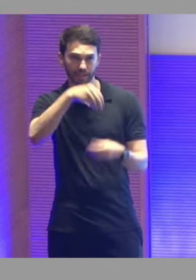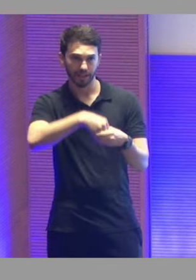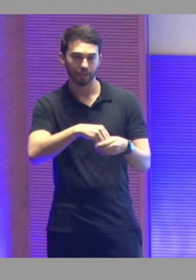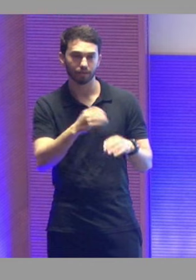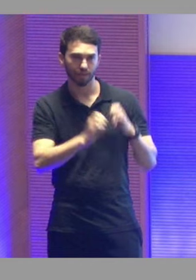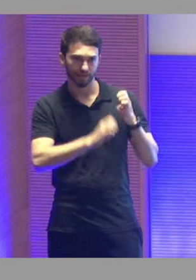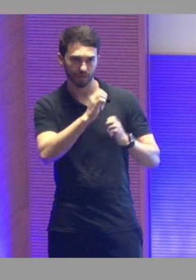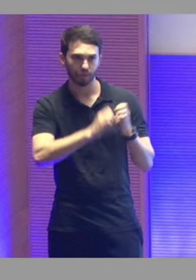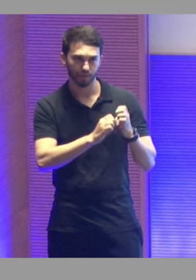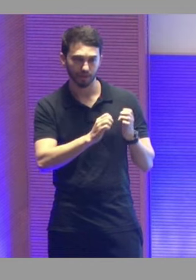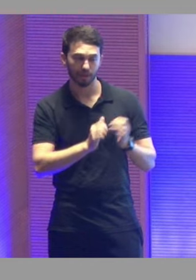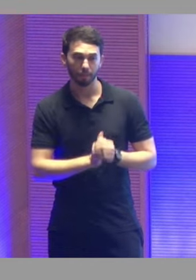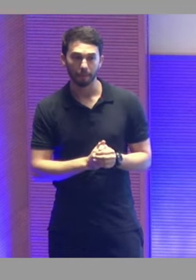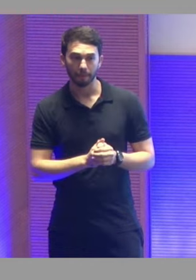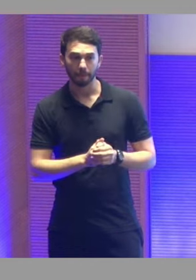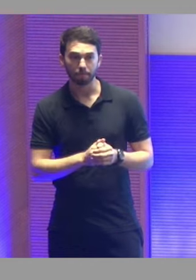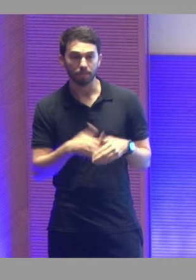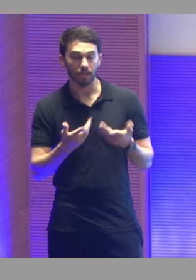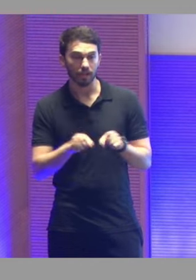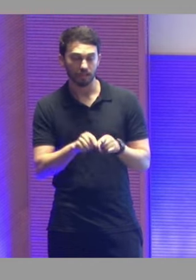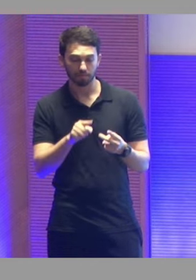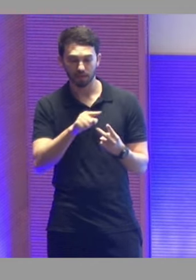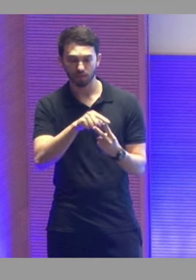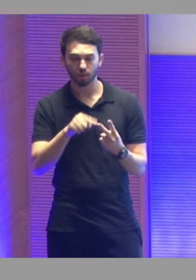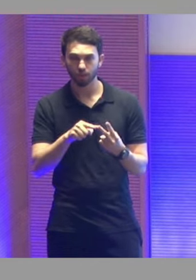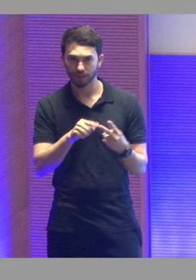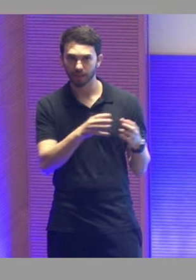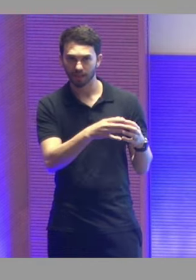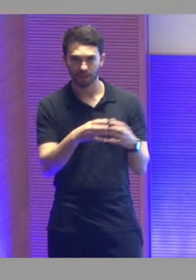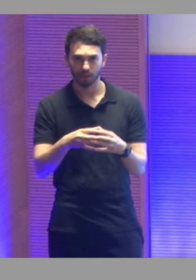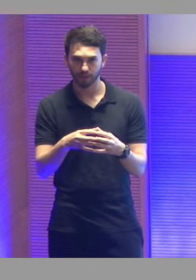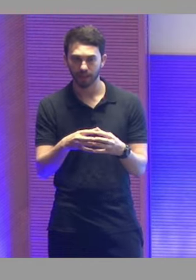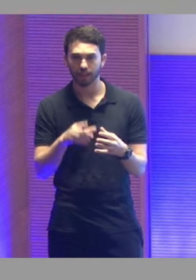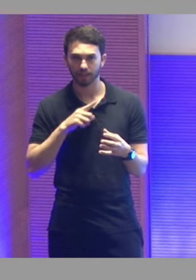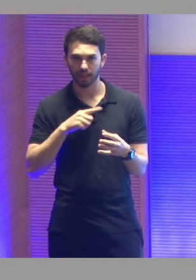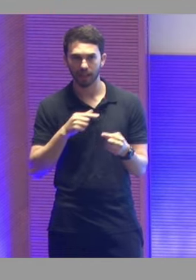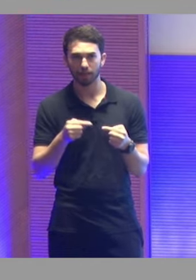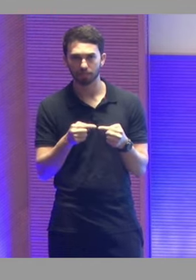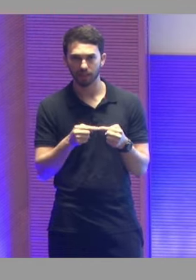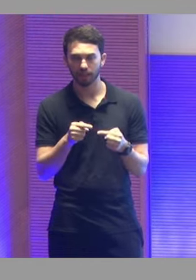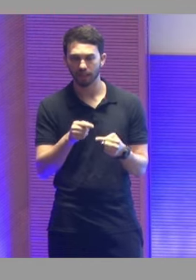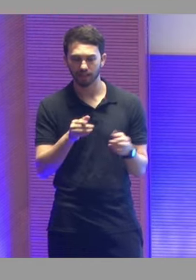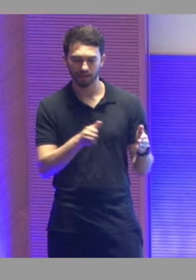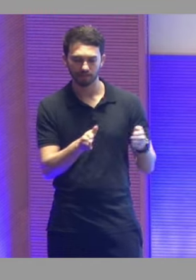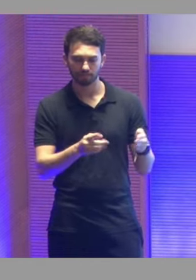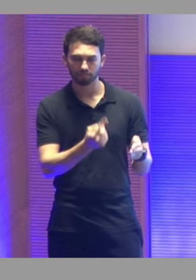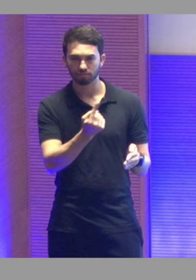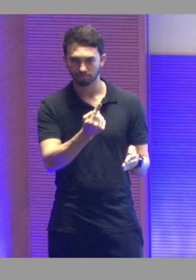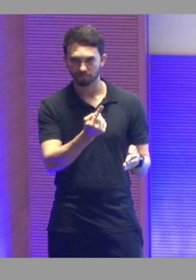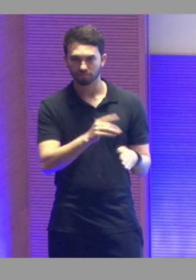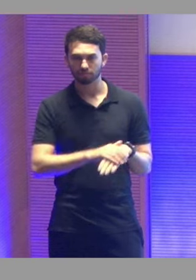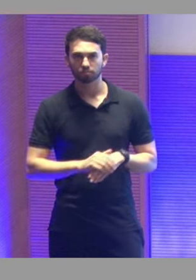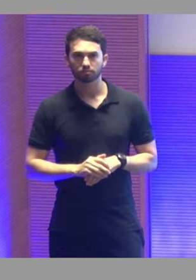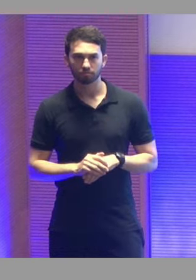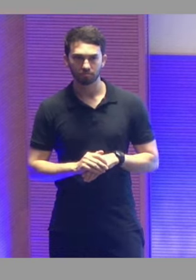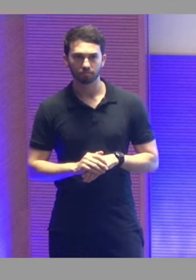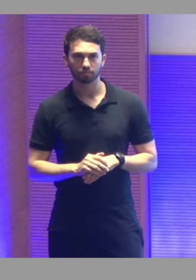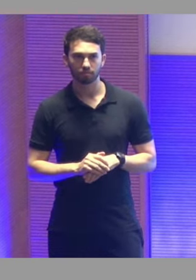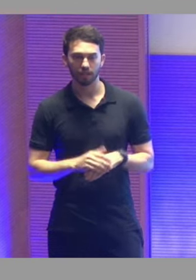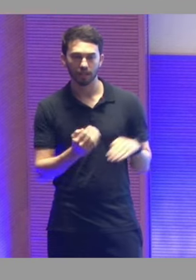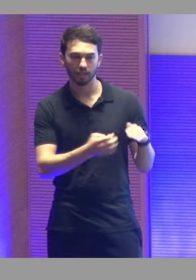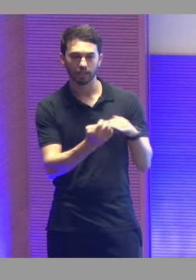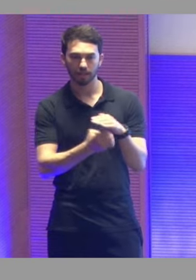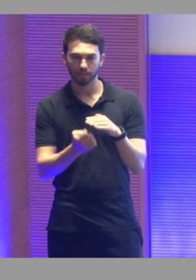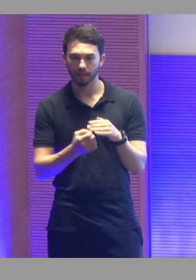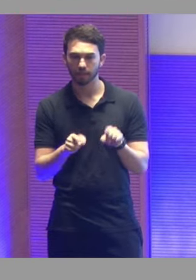Indústrias isso e são duas categorias que compõem o escopo um né em linhas Gerais das eh organizações que